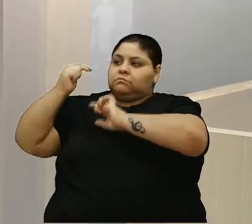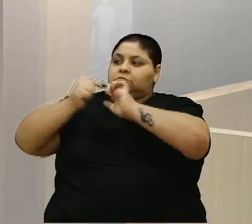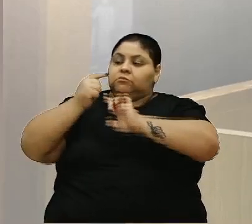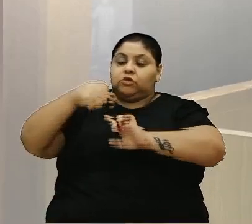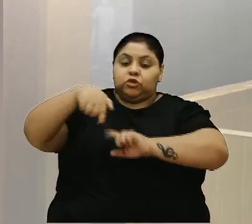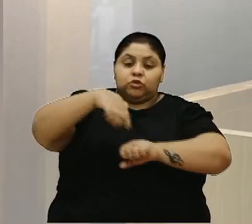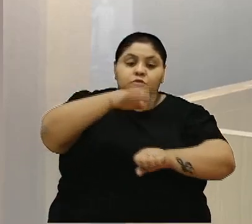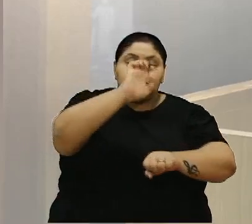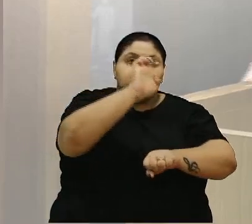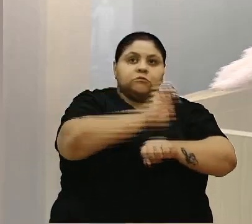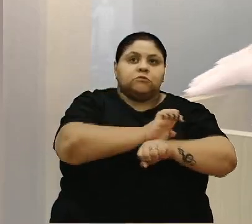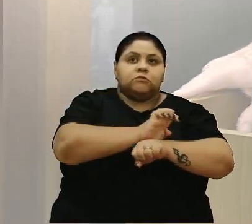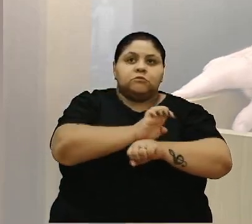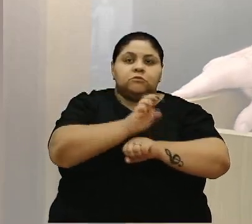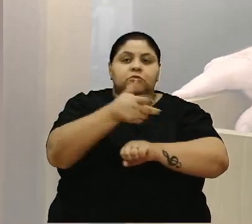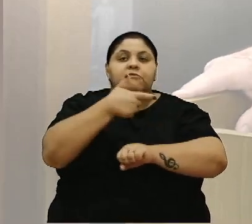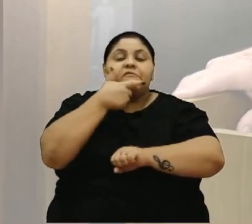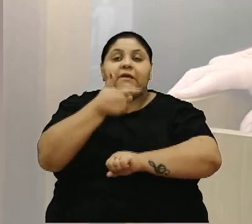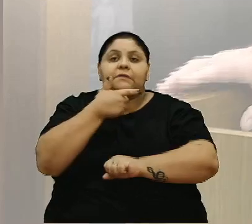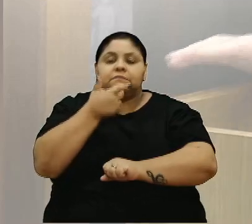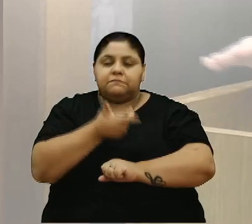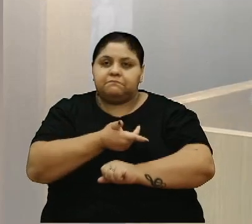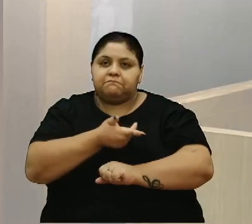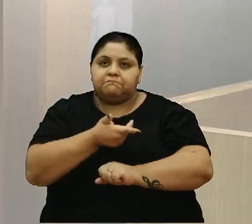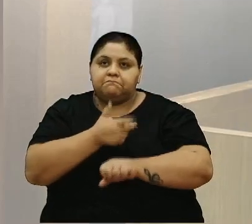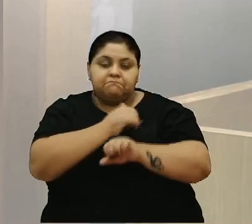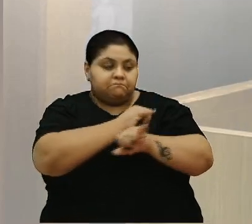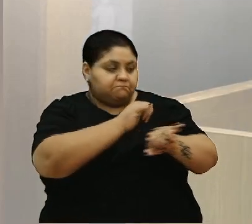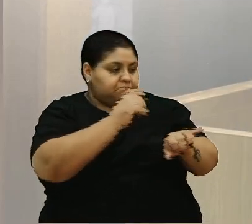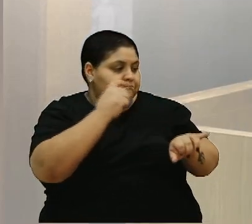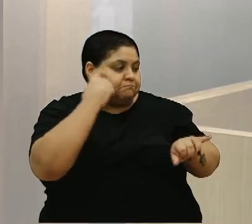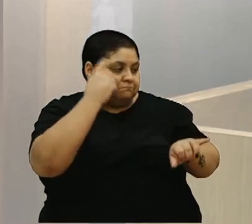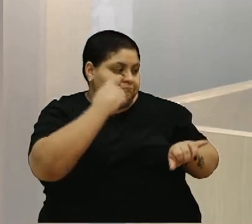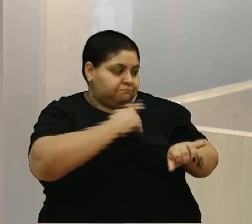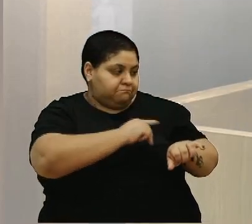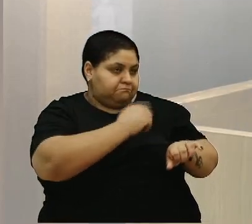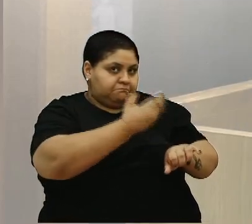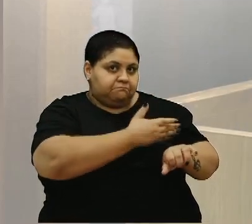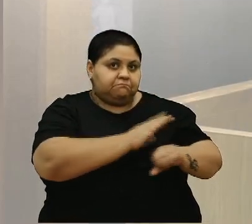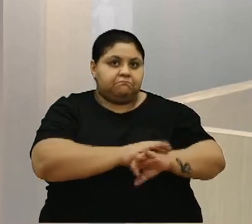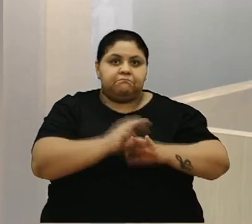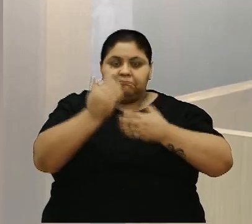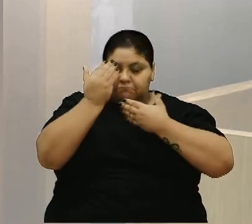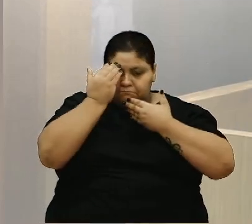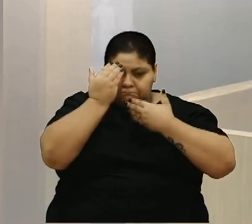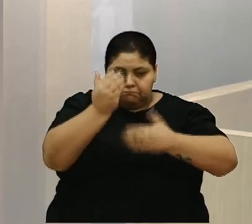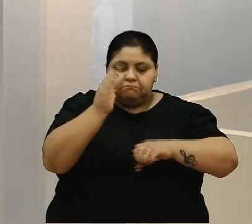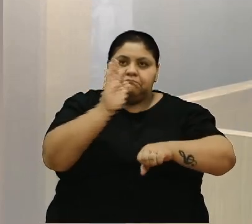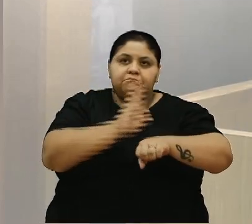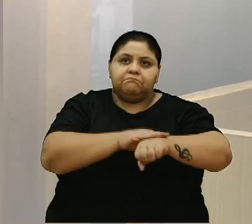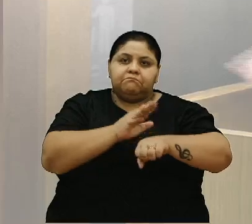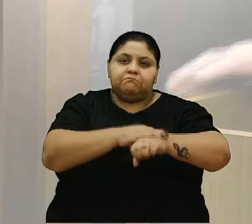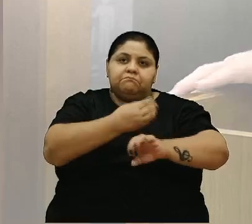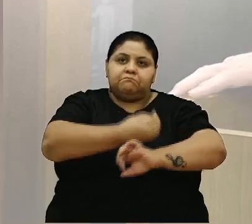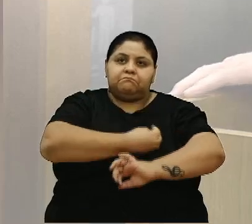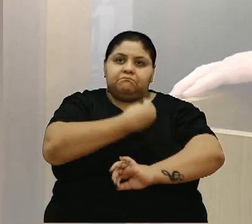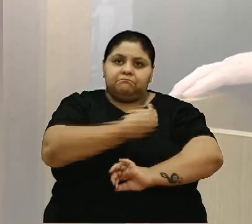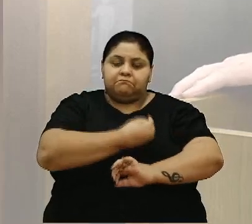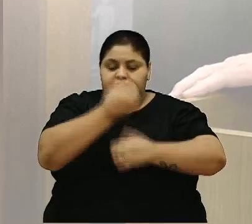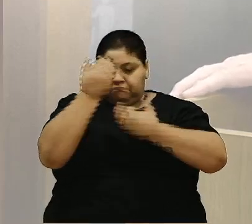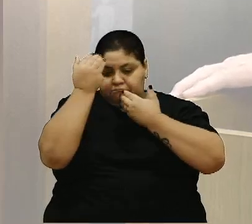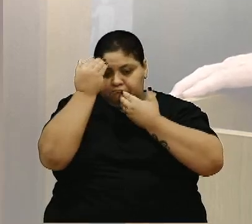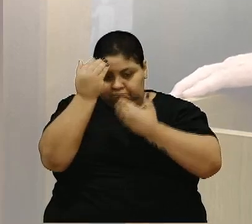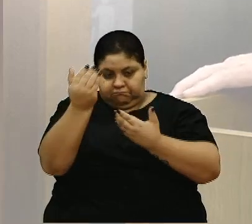estado, eu queria dizer à senhora que fomos gratos pelo momento vivido e agradecer